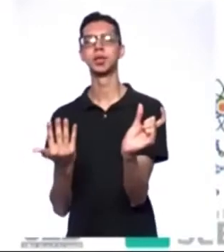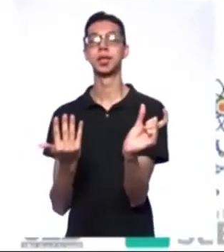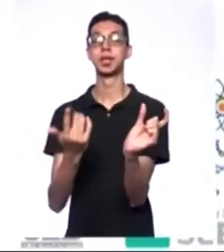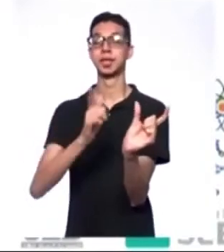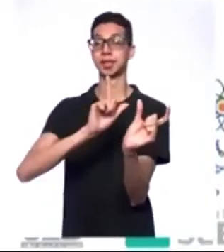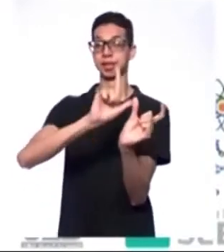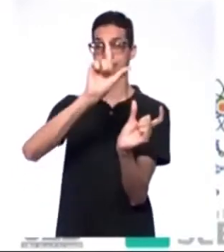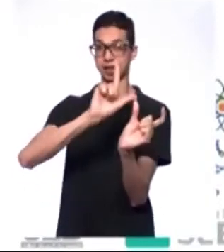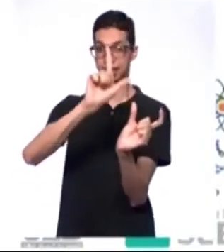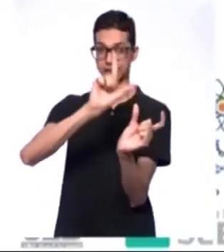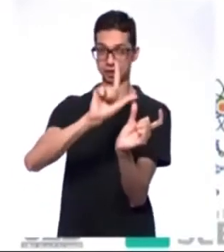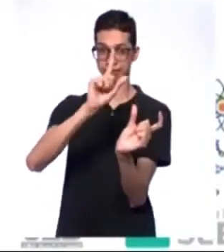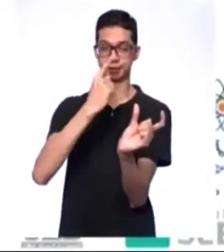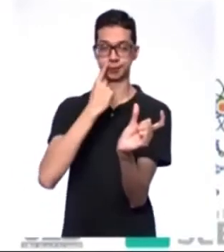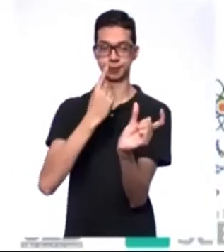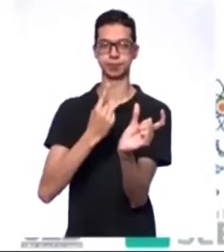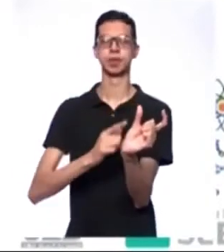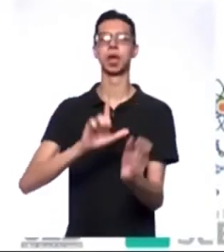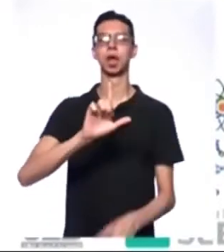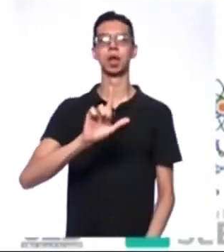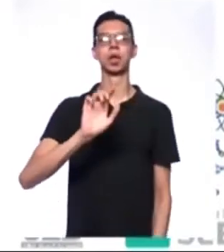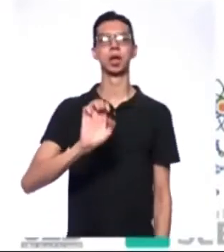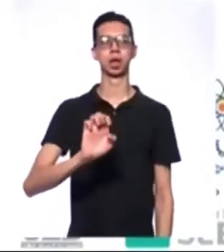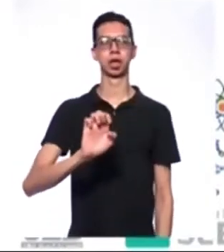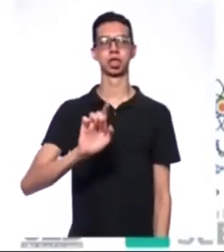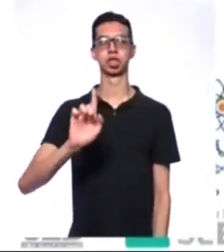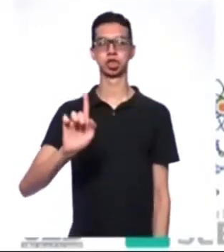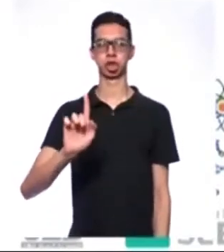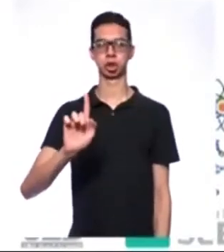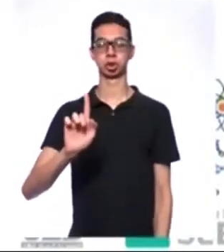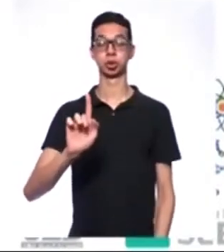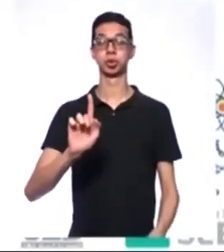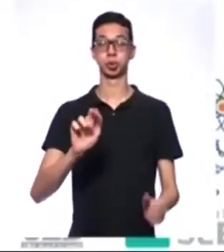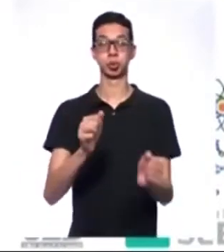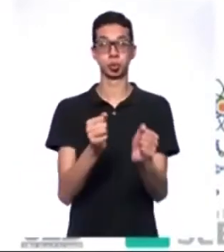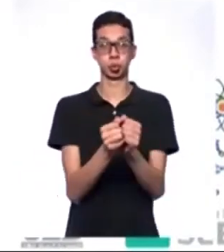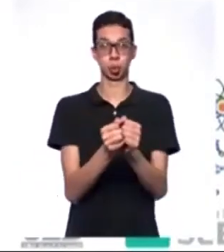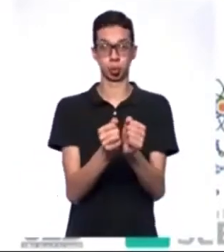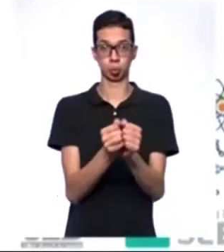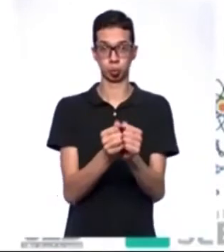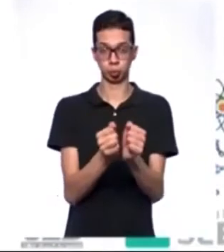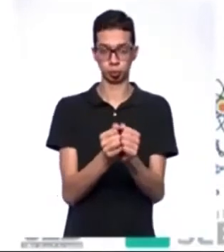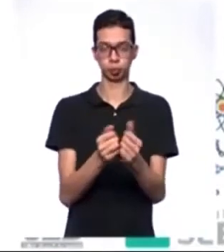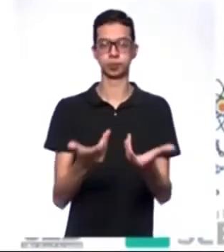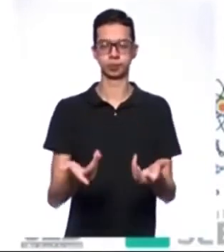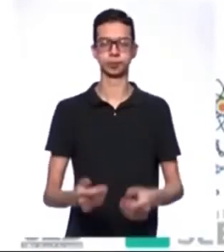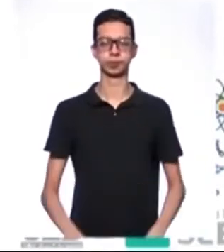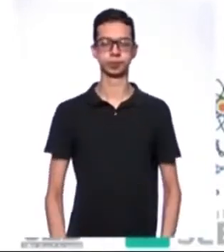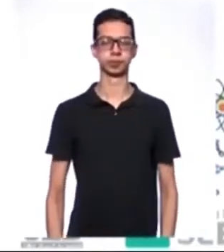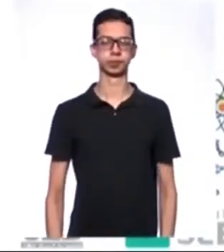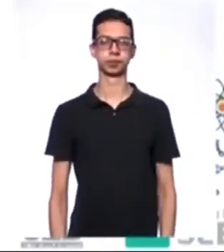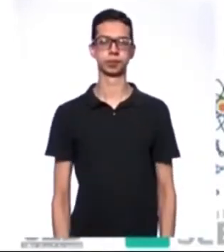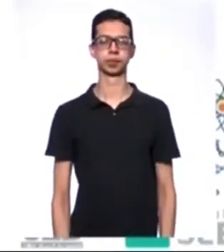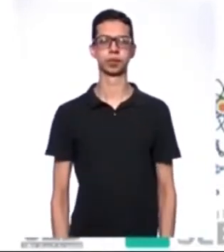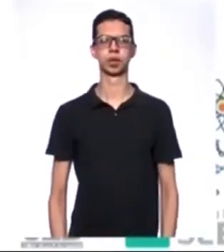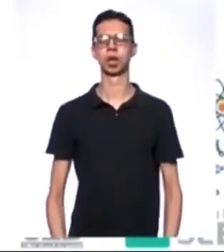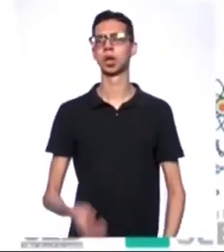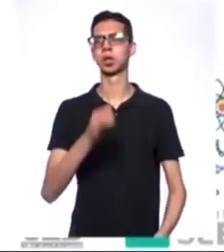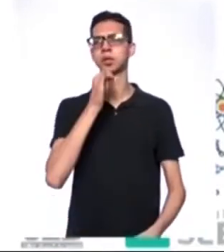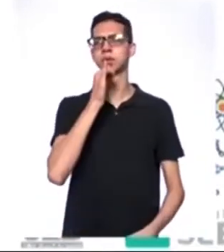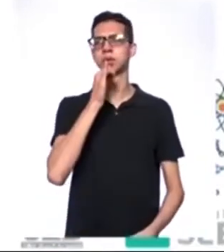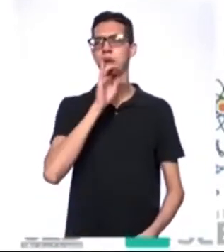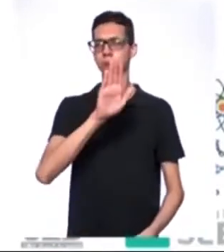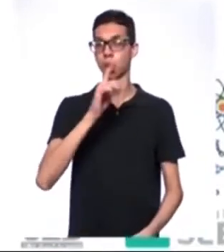e em que as letras L e G aparecem juntas em qualquer ordem o Opa